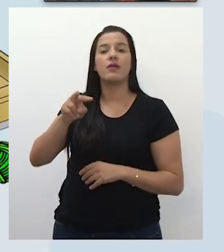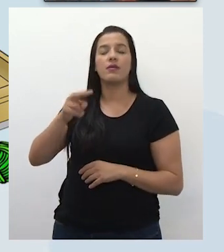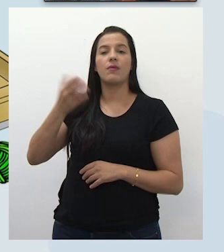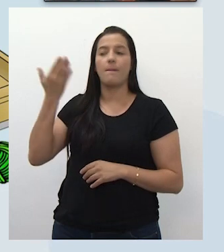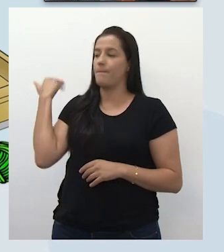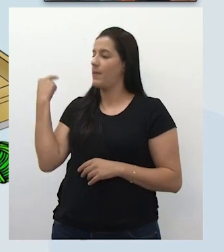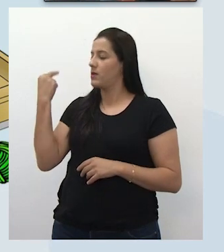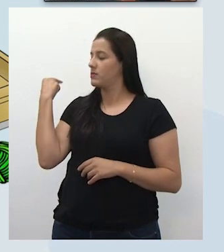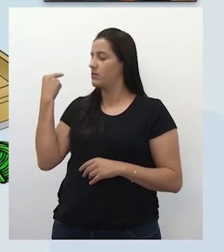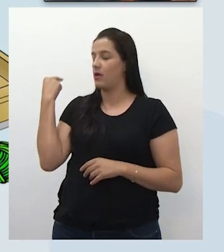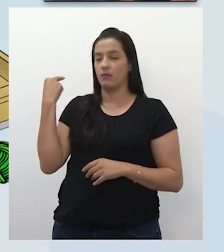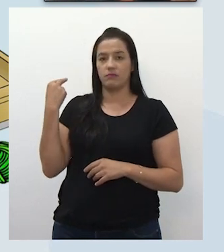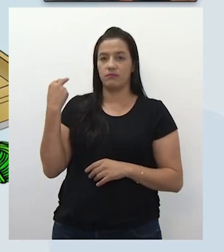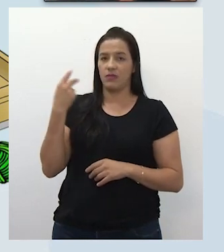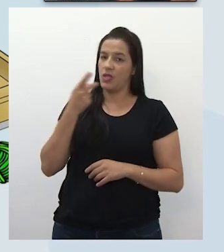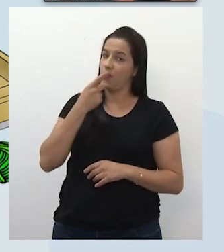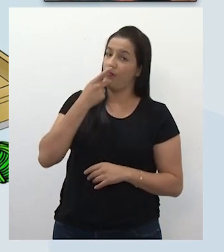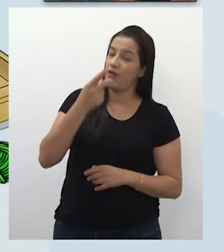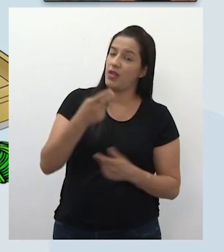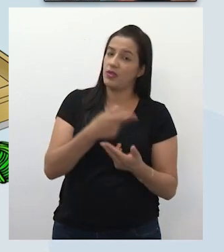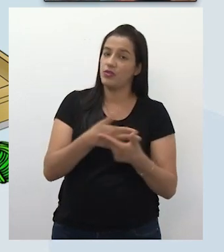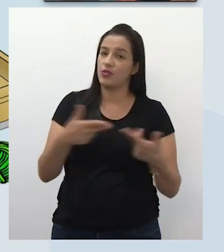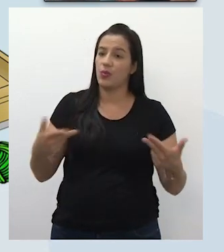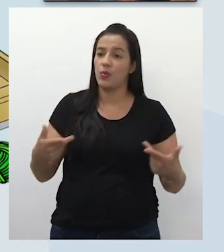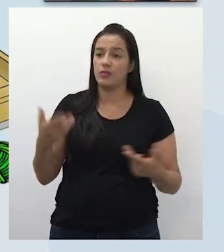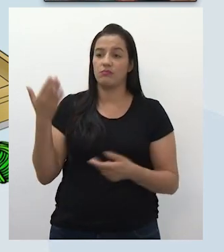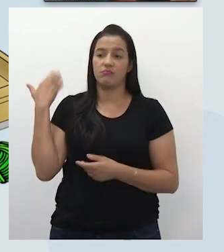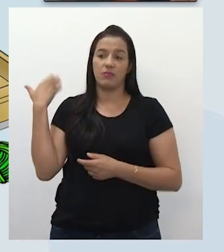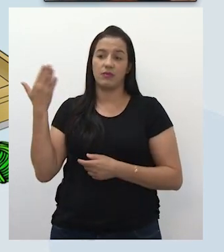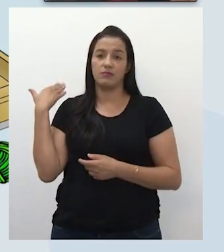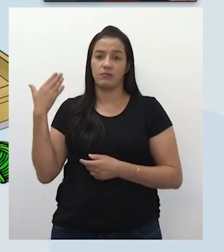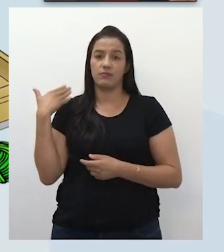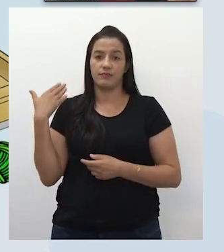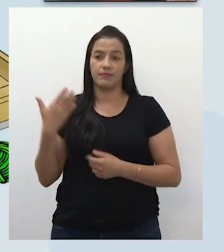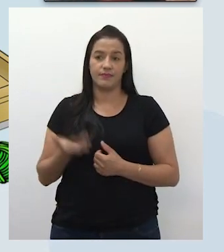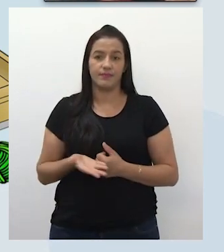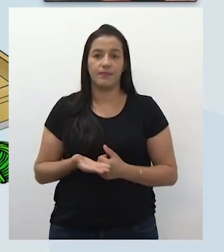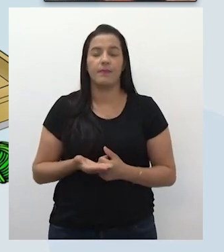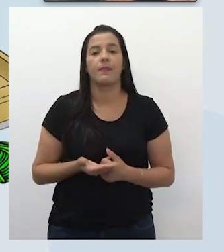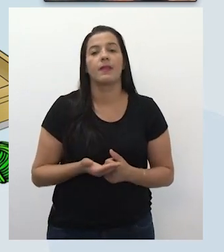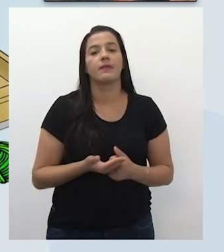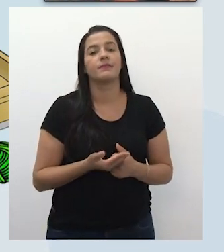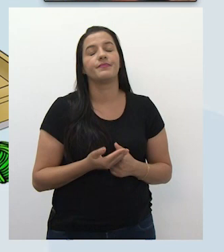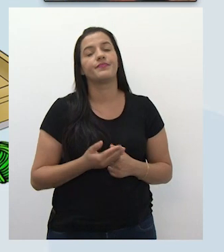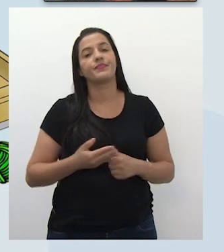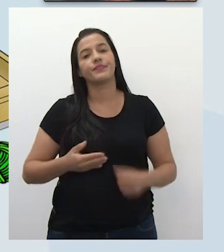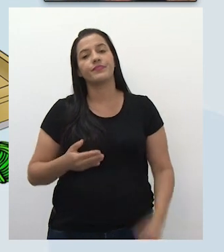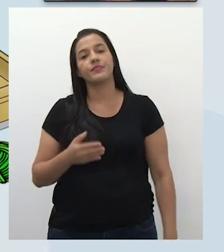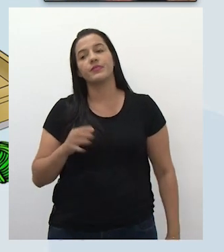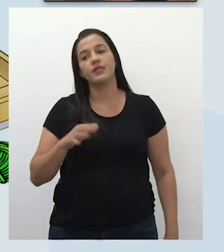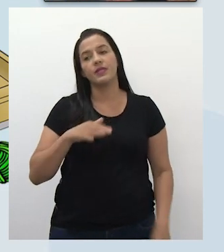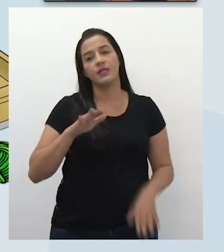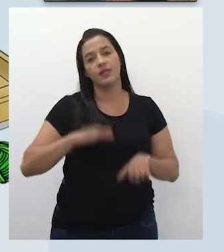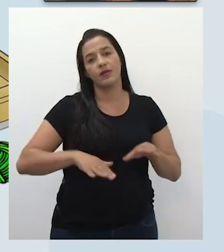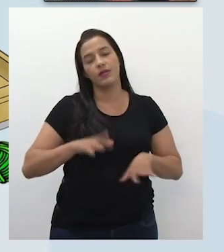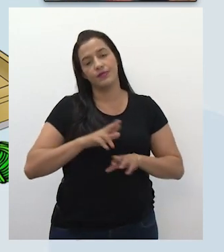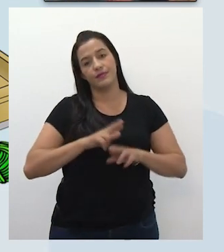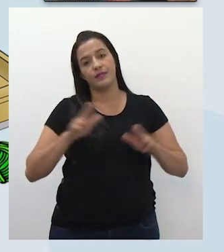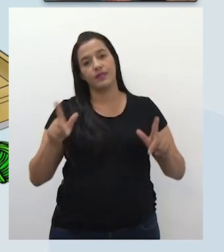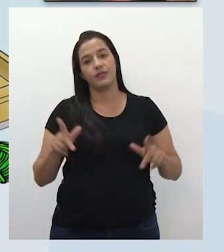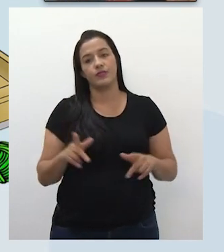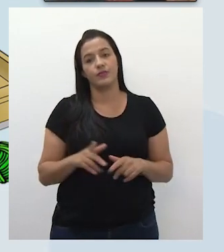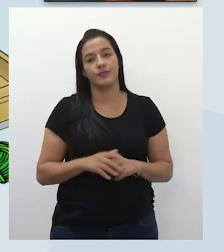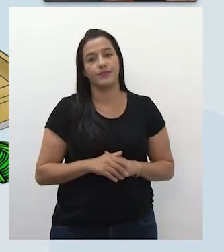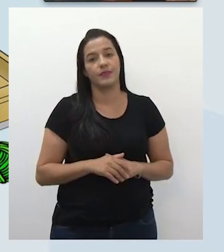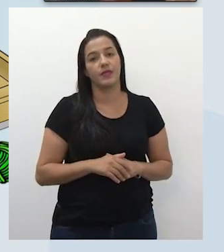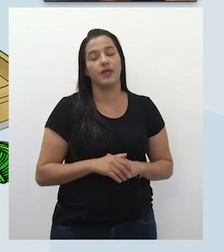ele não aponta tanto as coisas que ficaram fragilizadas, como a gente faz no corretivo, mas ele